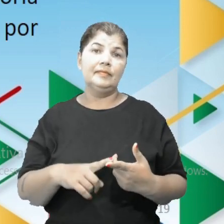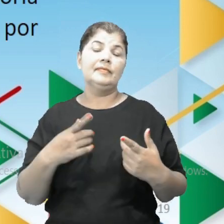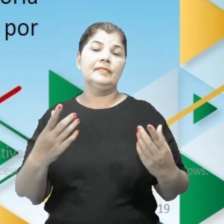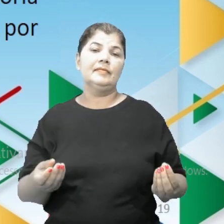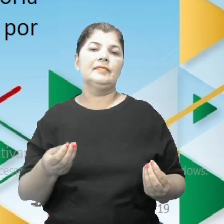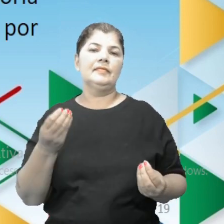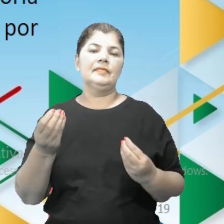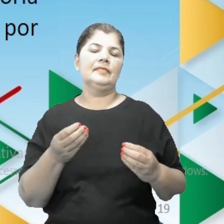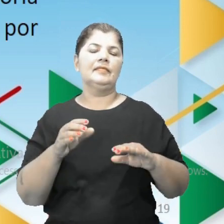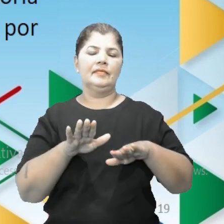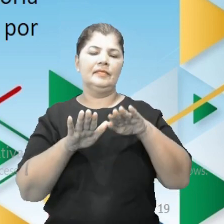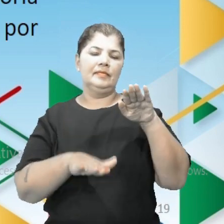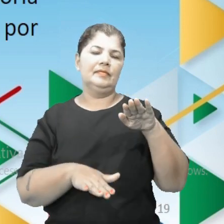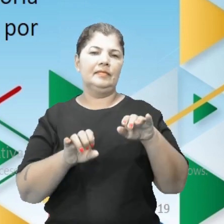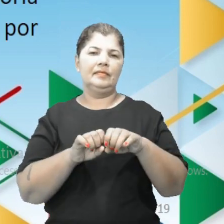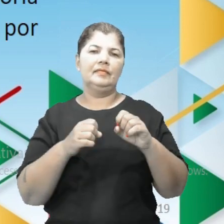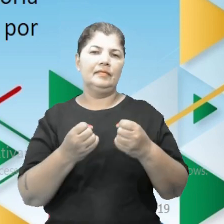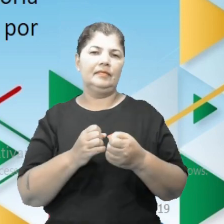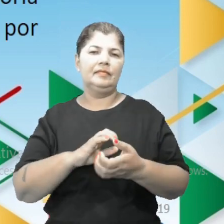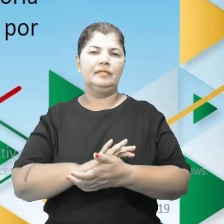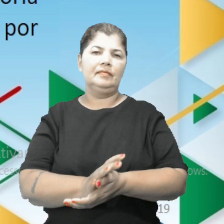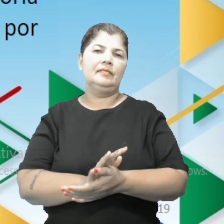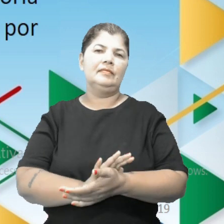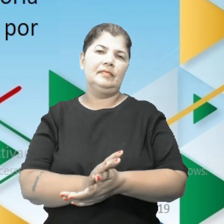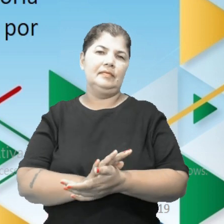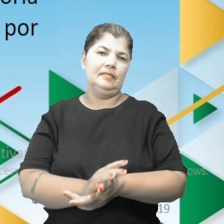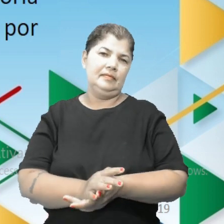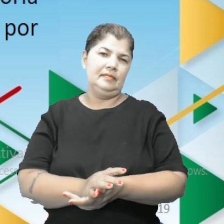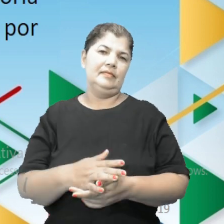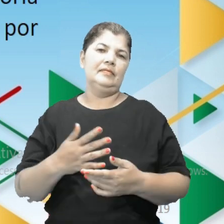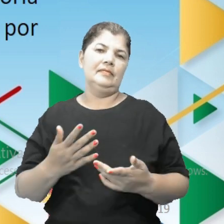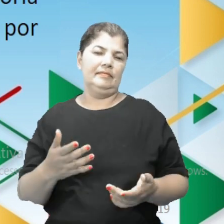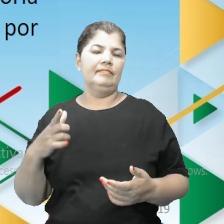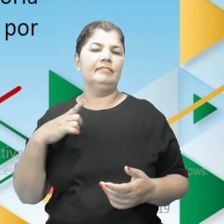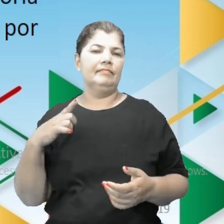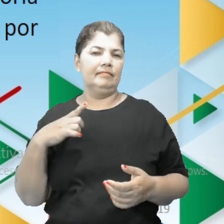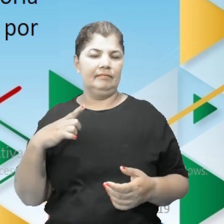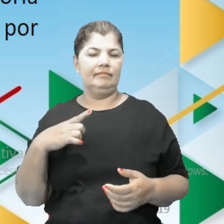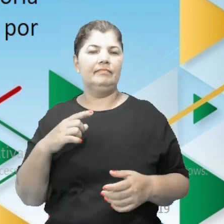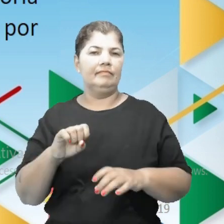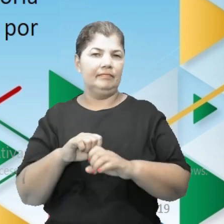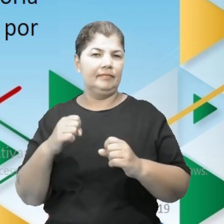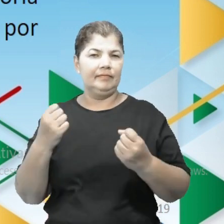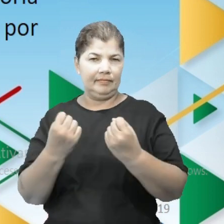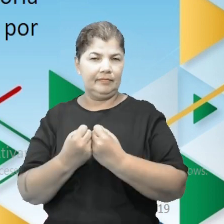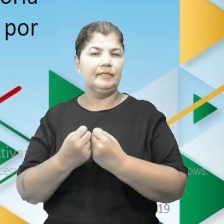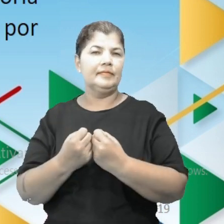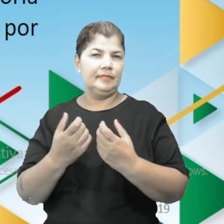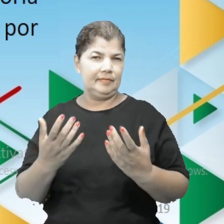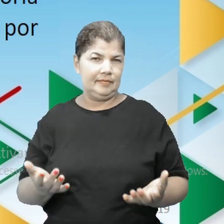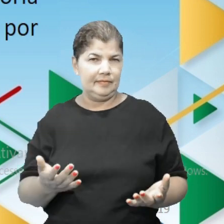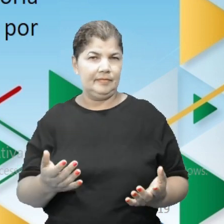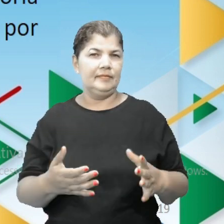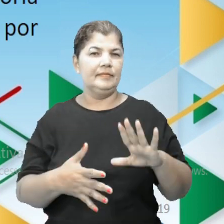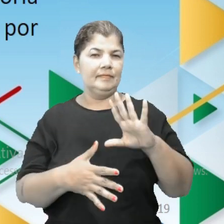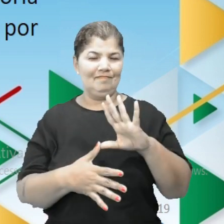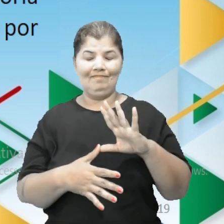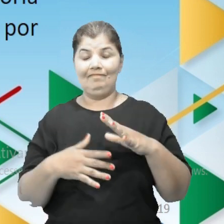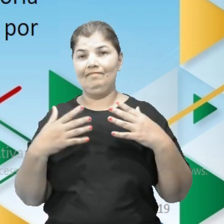diferenças sociais, a discriminação existente nas sociedades hispano-americanas eram enormes.